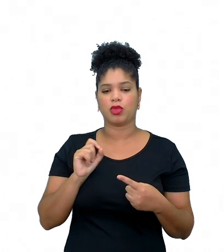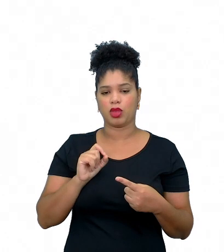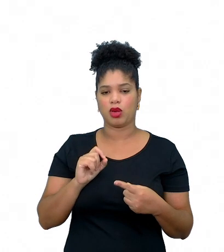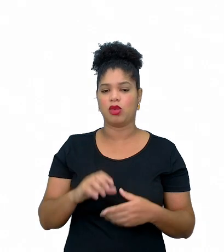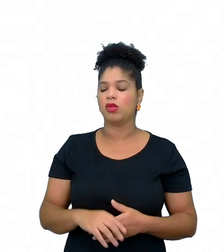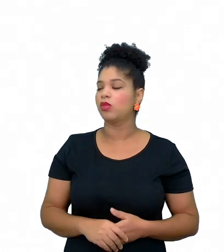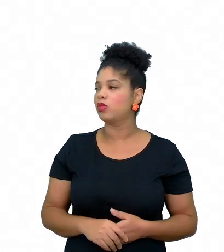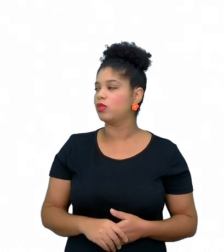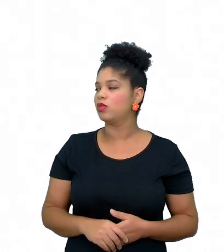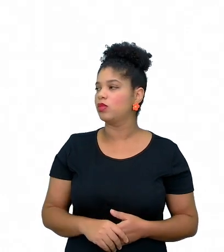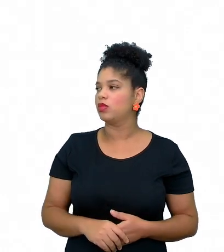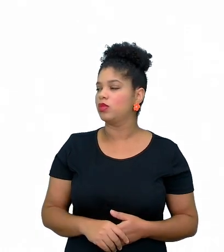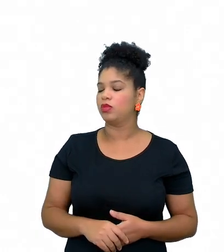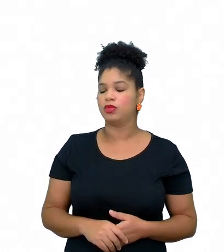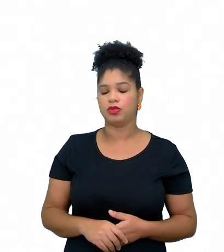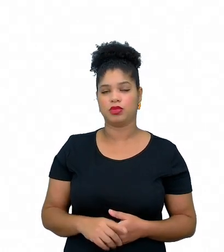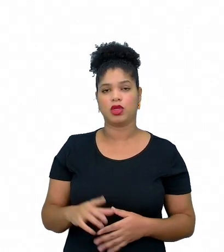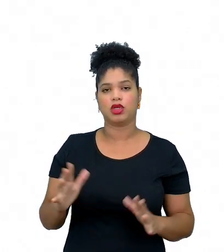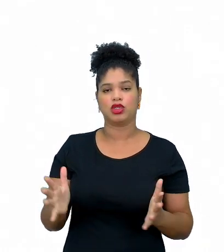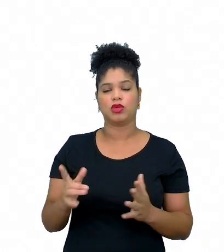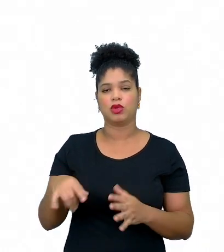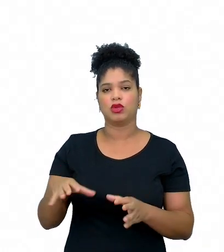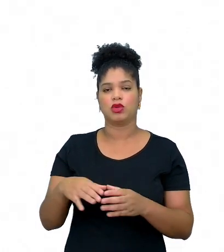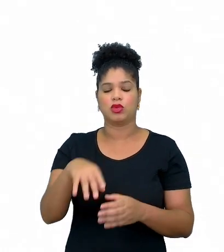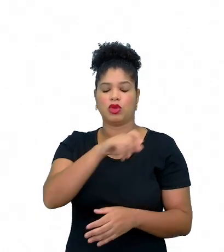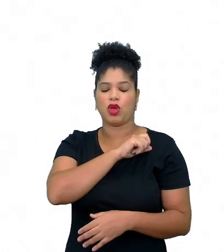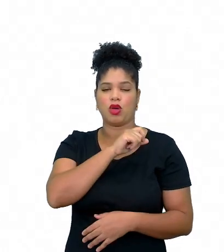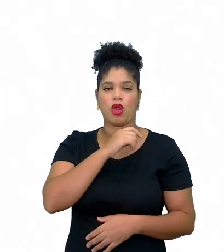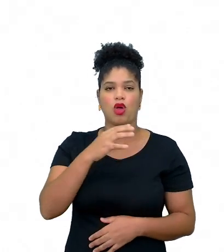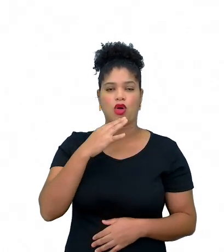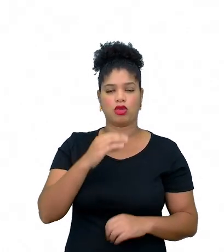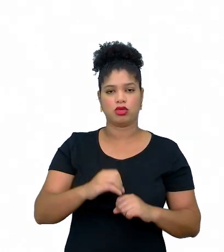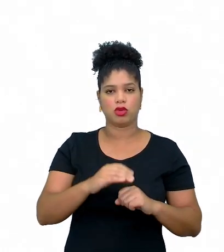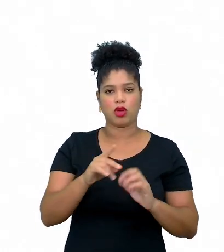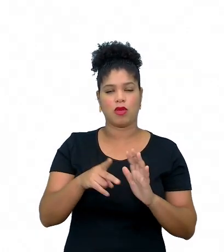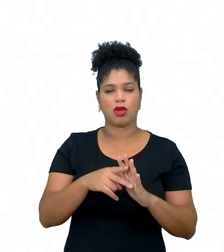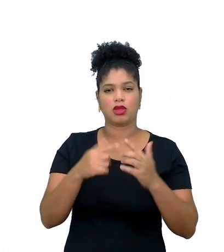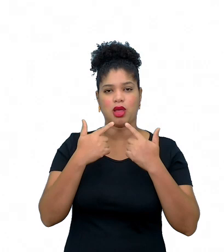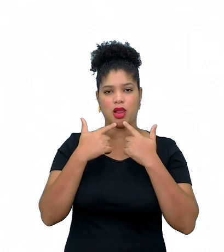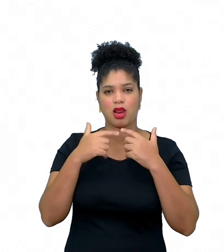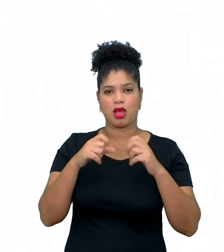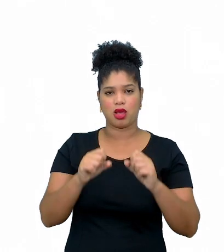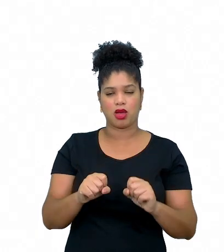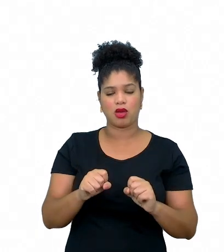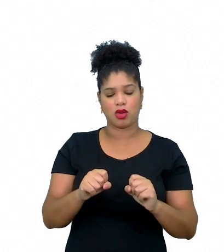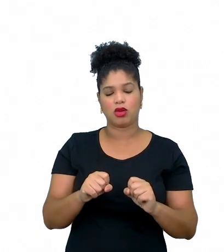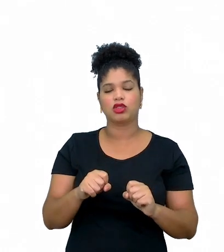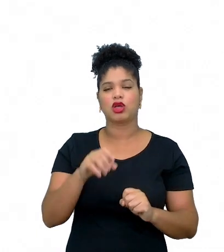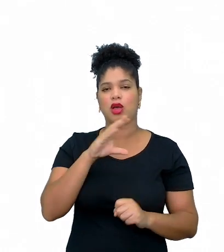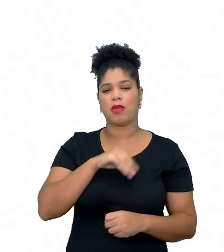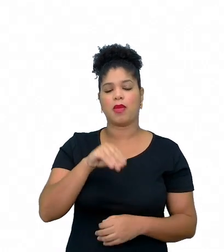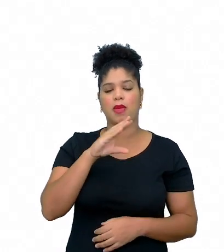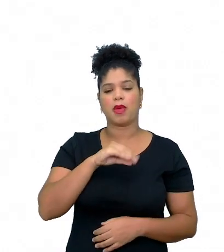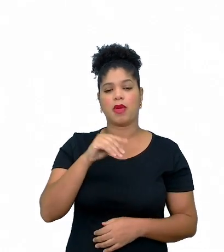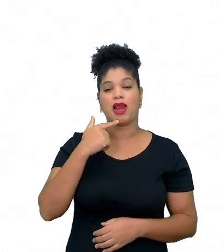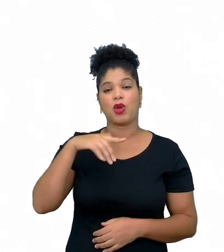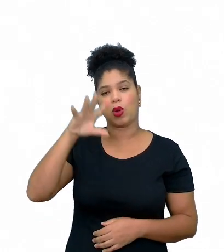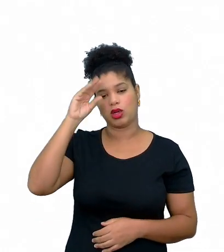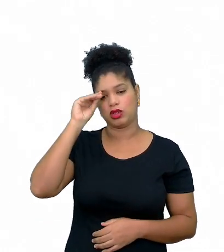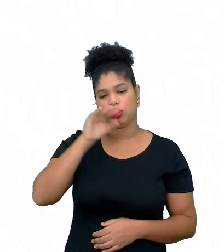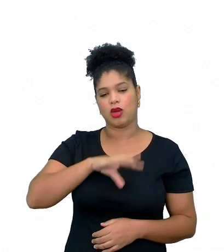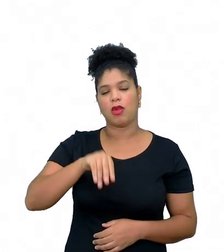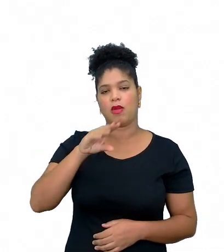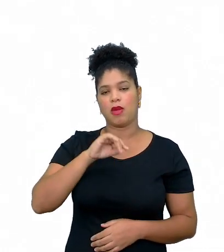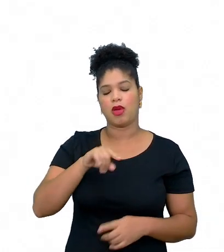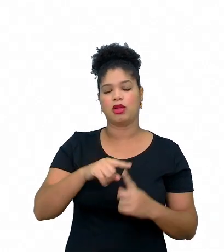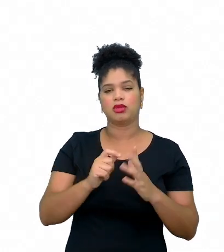em consideração que mobiliza nos estudantes conhecimentos relativos à linguagem oral e escrita para a construção de textos